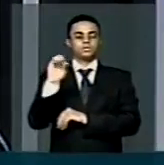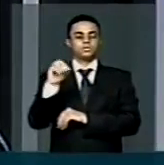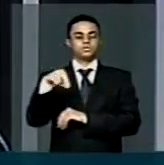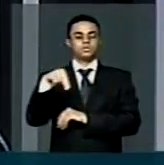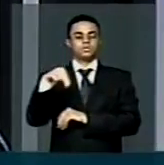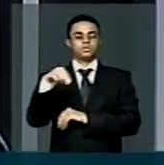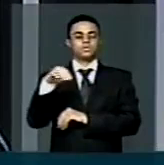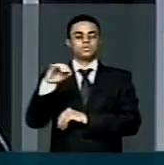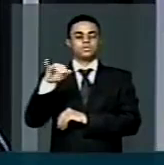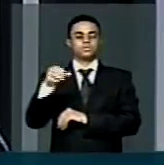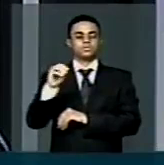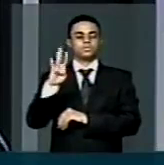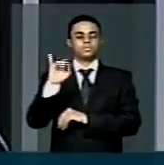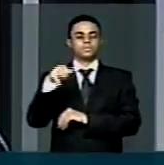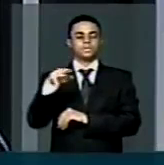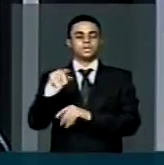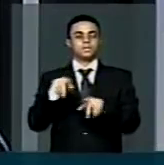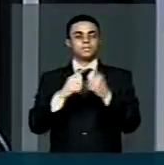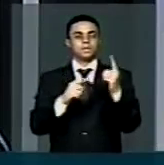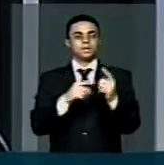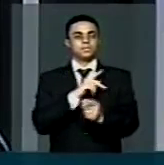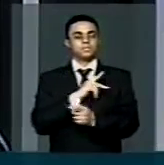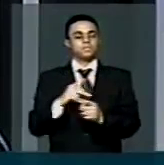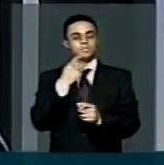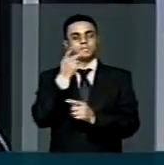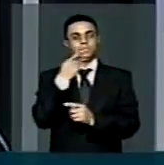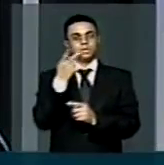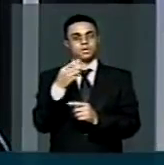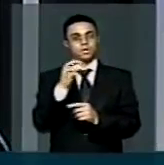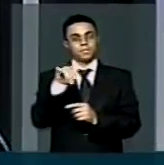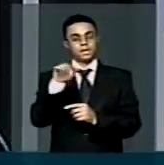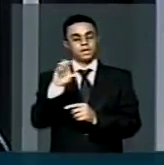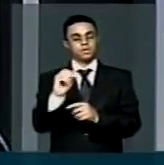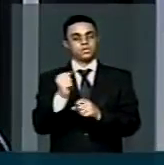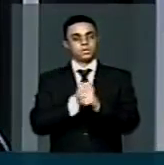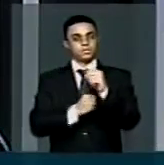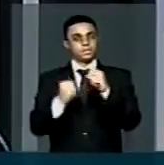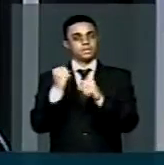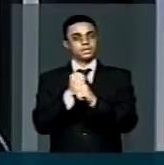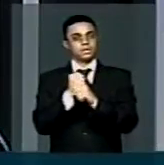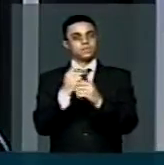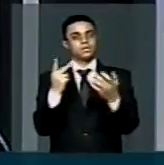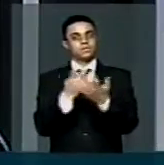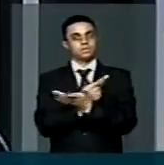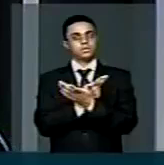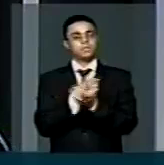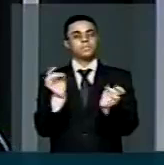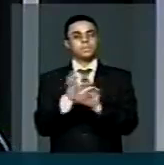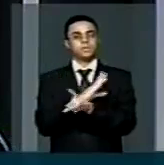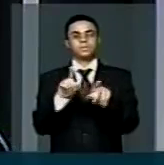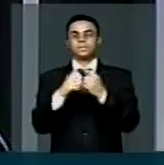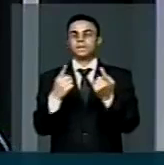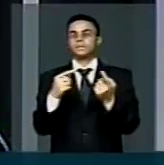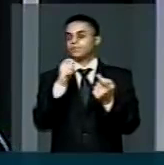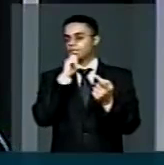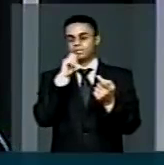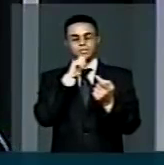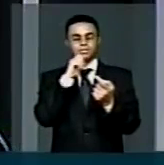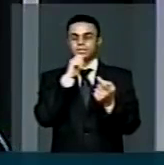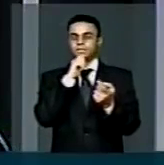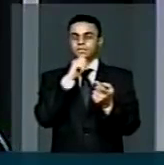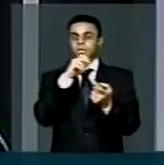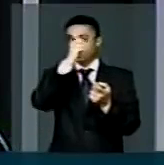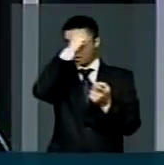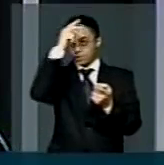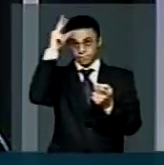obra seria concluída em maio do ano passado. Maio do ano passado, senhor presidente. Vi outro dia o prefeito Eduardo Paz prometer que a obra seria